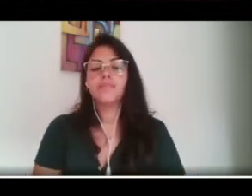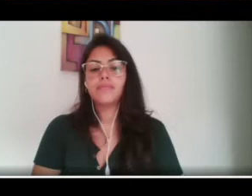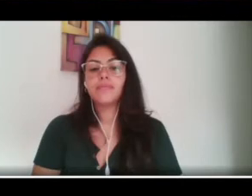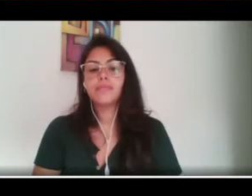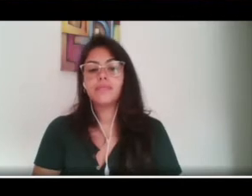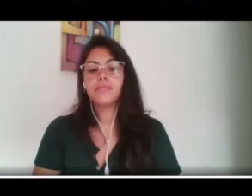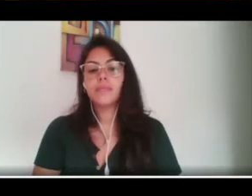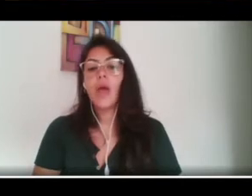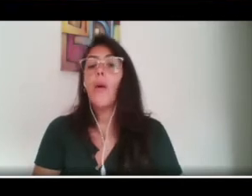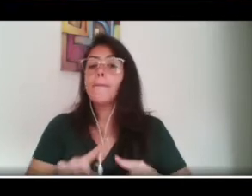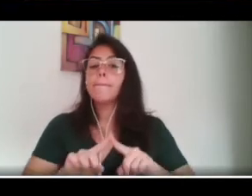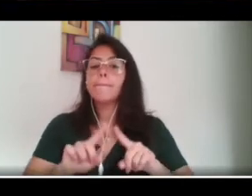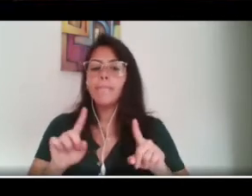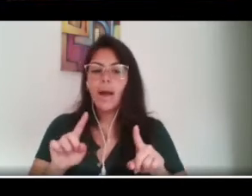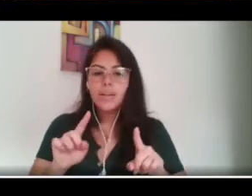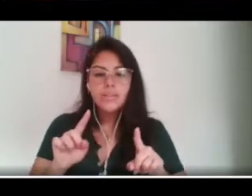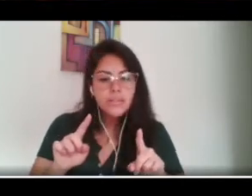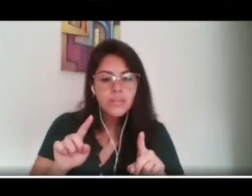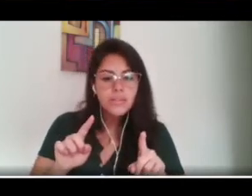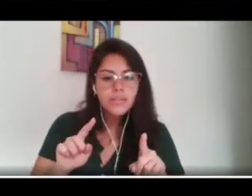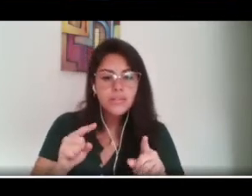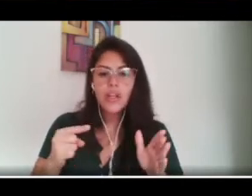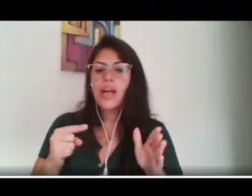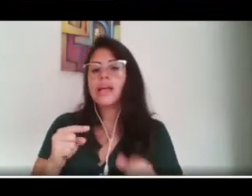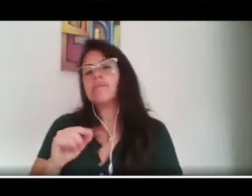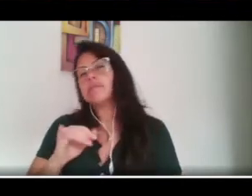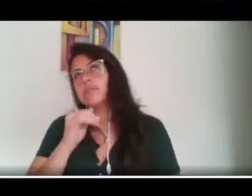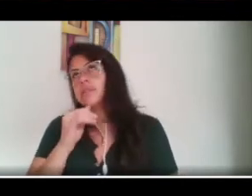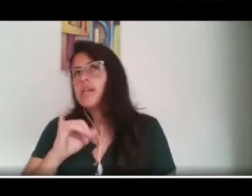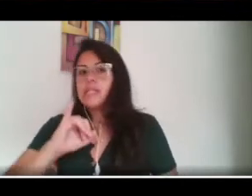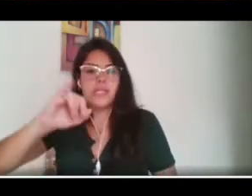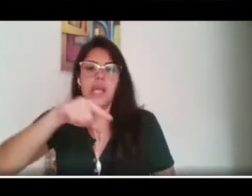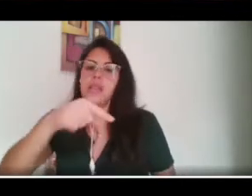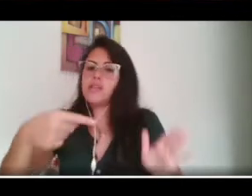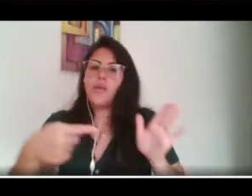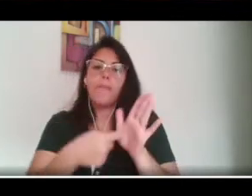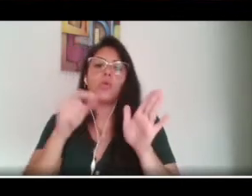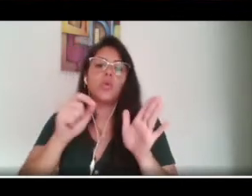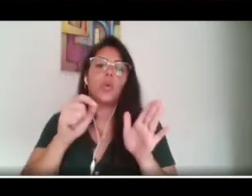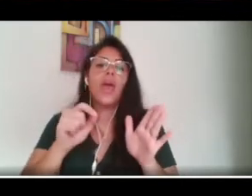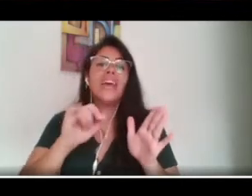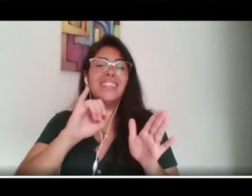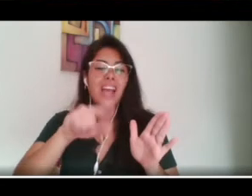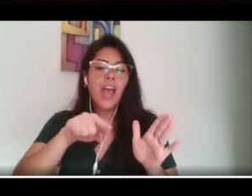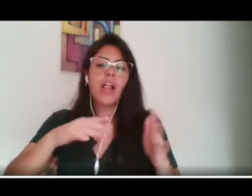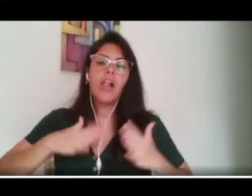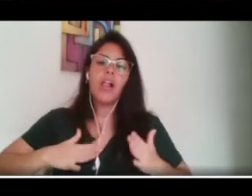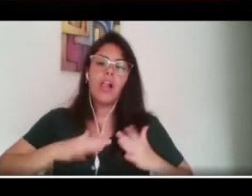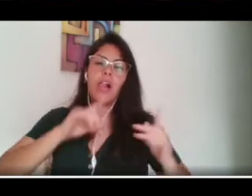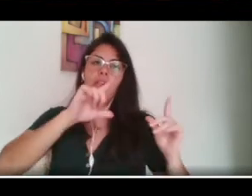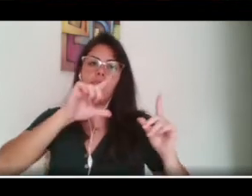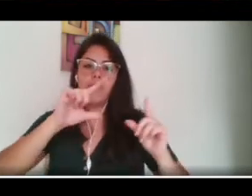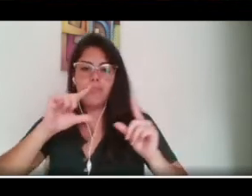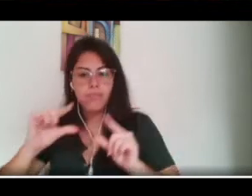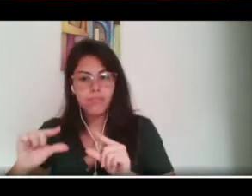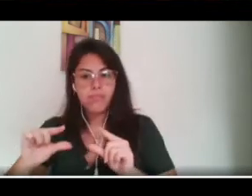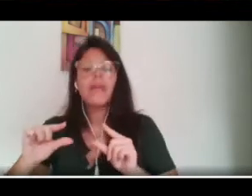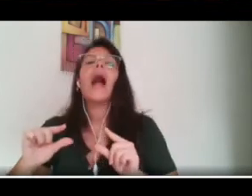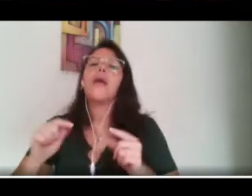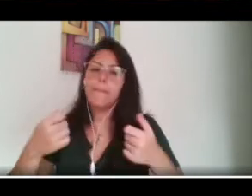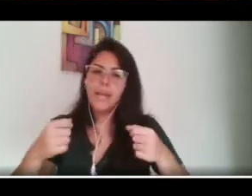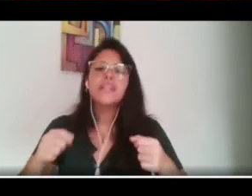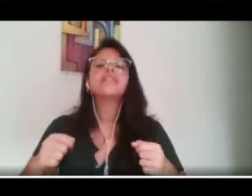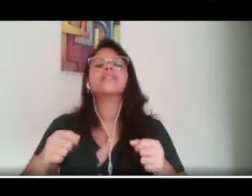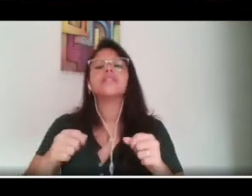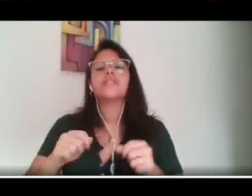nesse ponto o objeto estiver desacelerando, a aceleração ela vai estar mais ou menos assim,